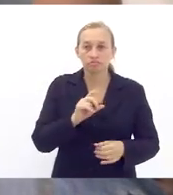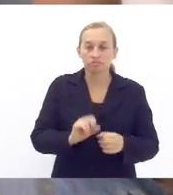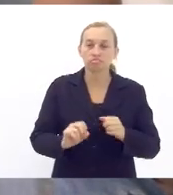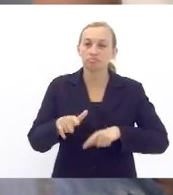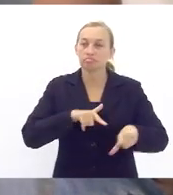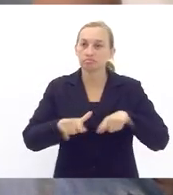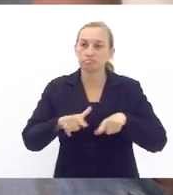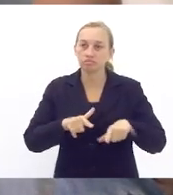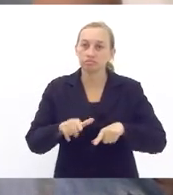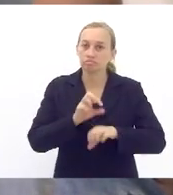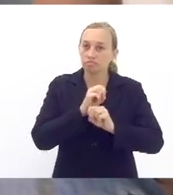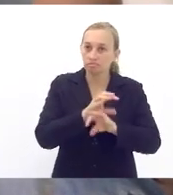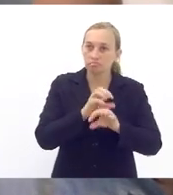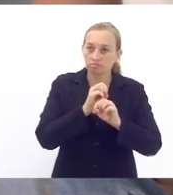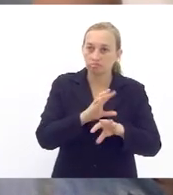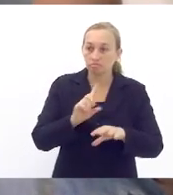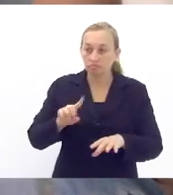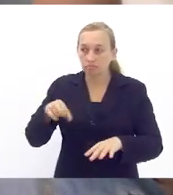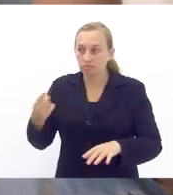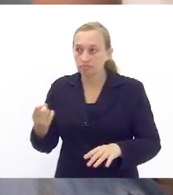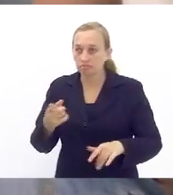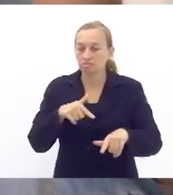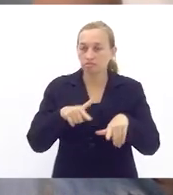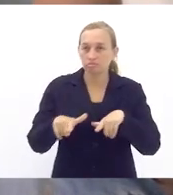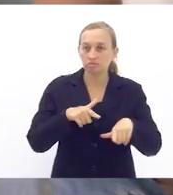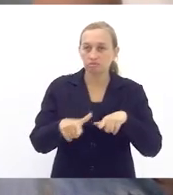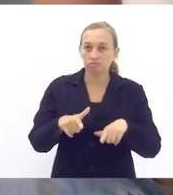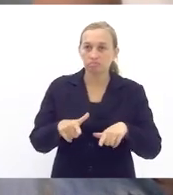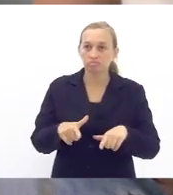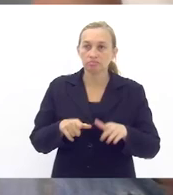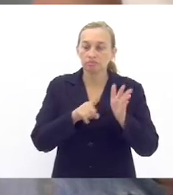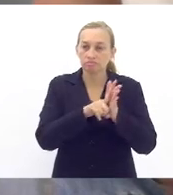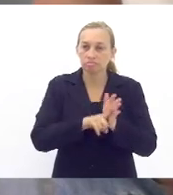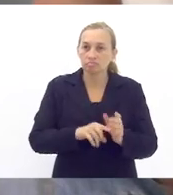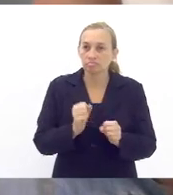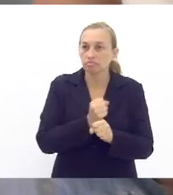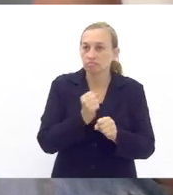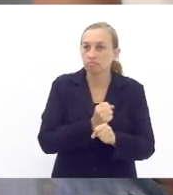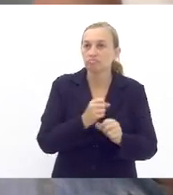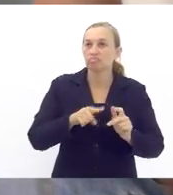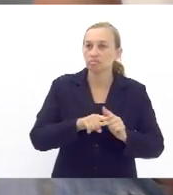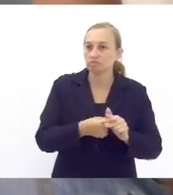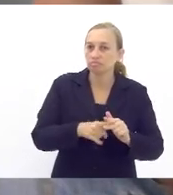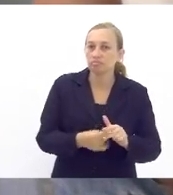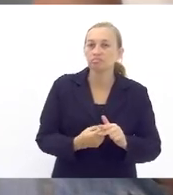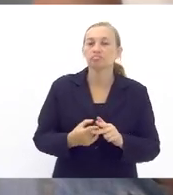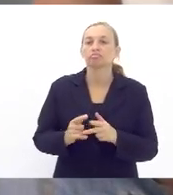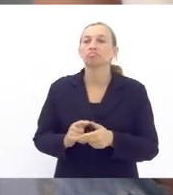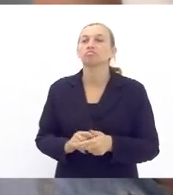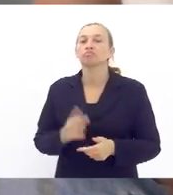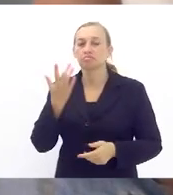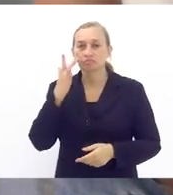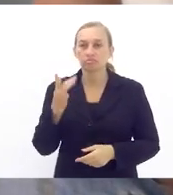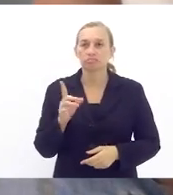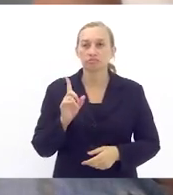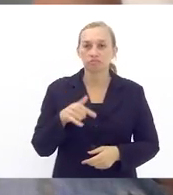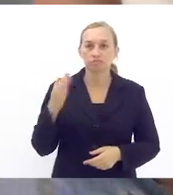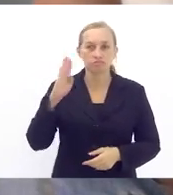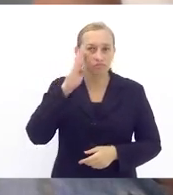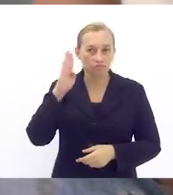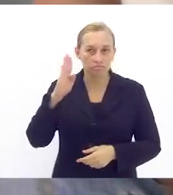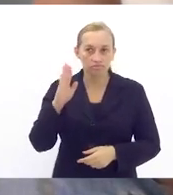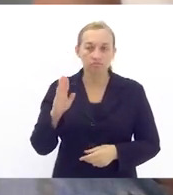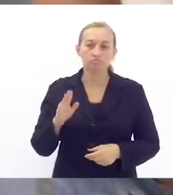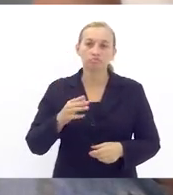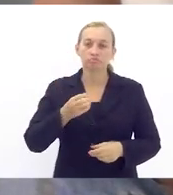um trabalho Educacional após esse trabalho que está sendo feito de restauro ou incomcomitante ao restauro eu acho que ele é essencial para